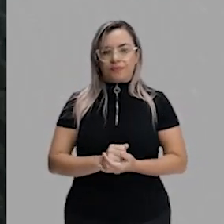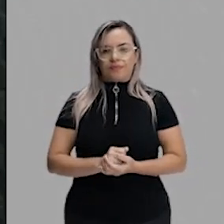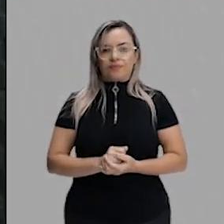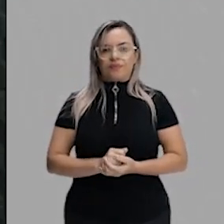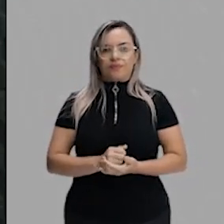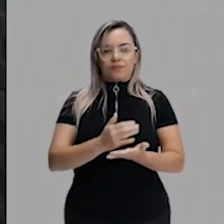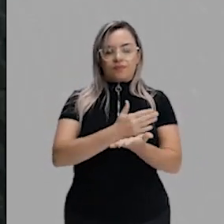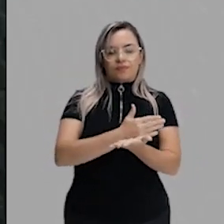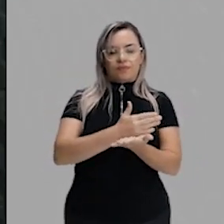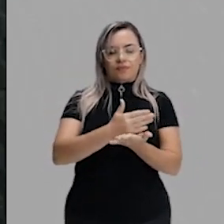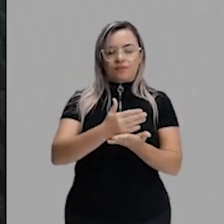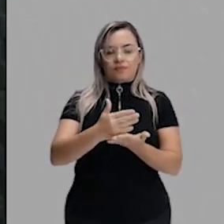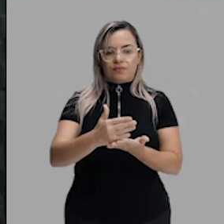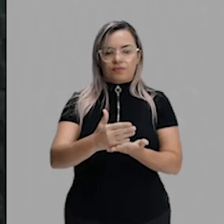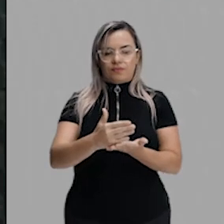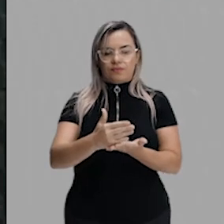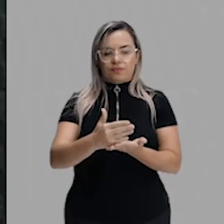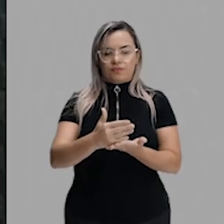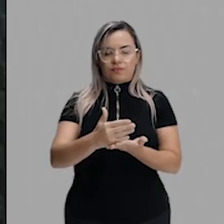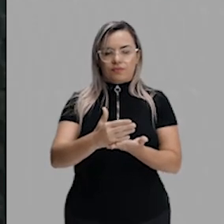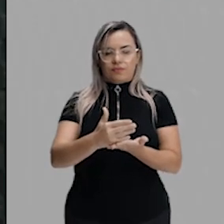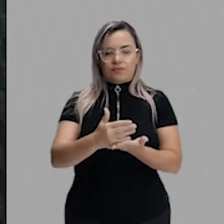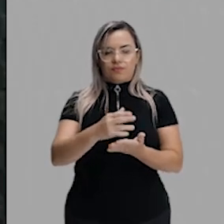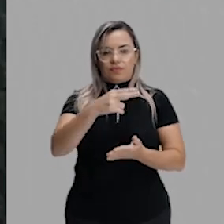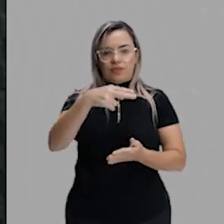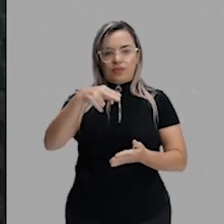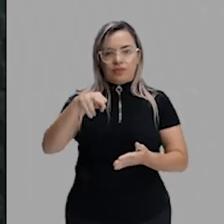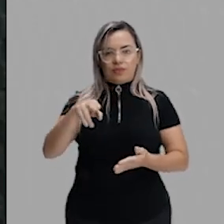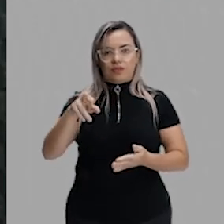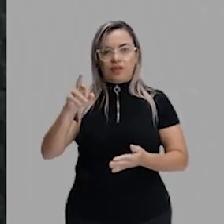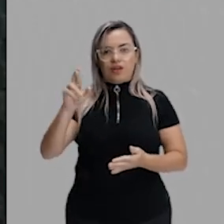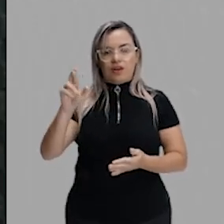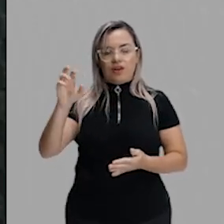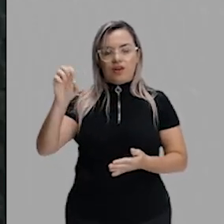então vamos começar aqui falando sobre os resistores.